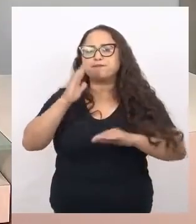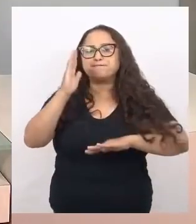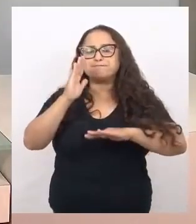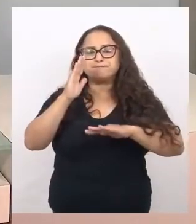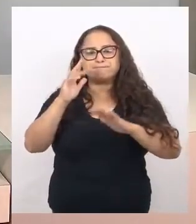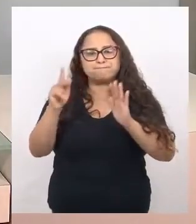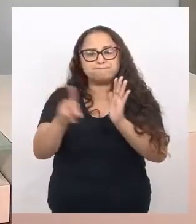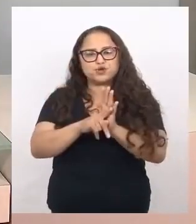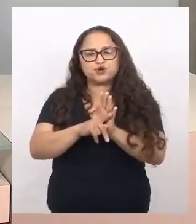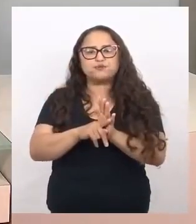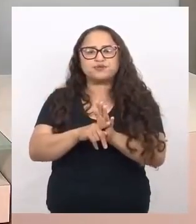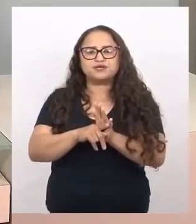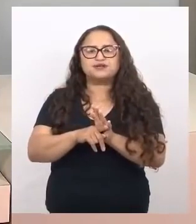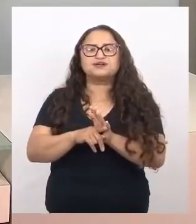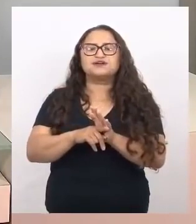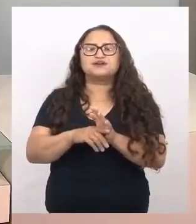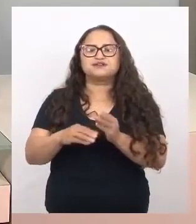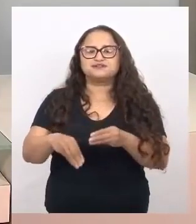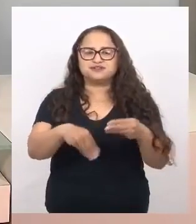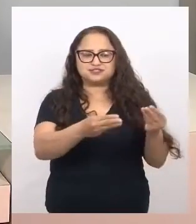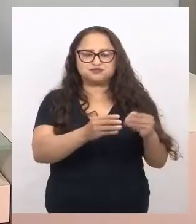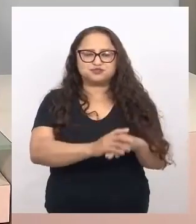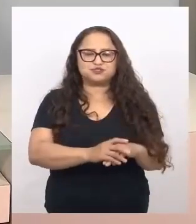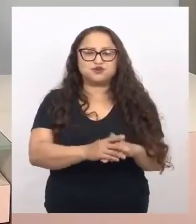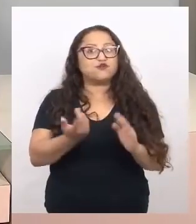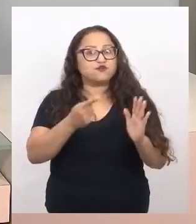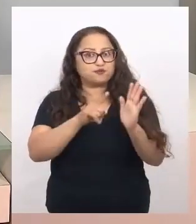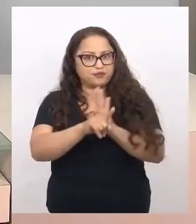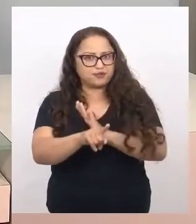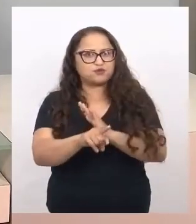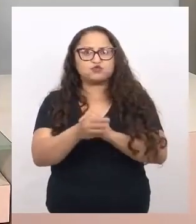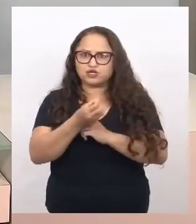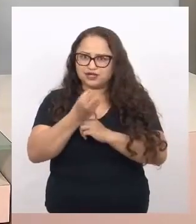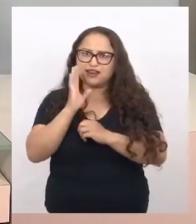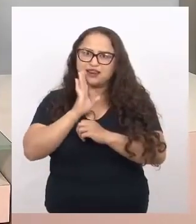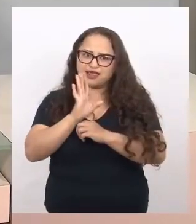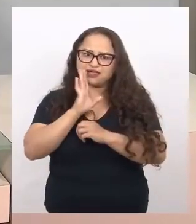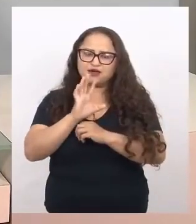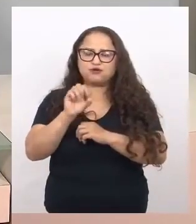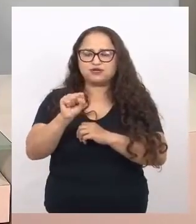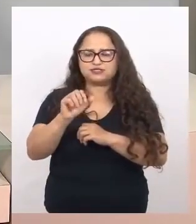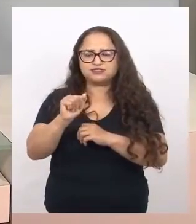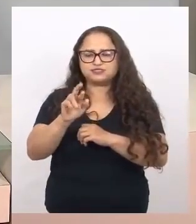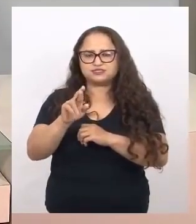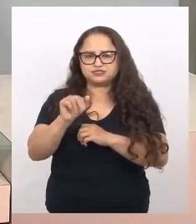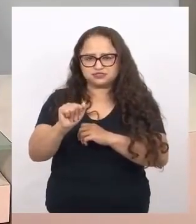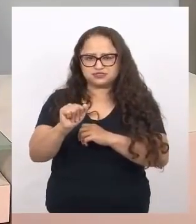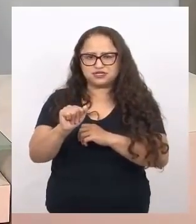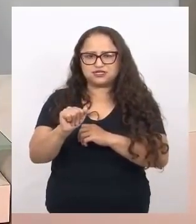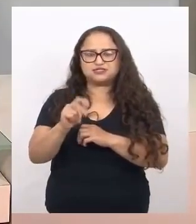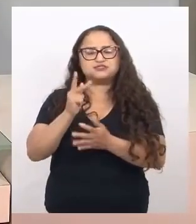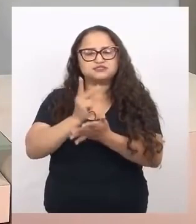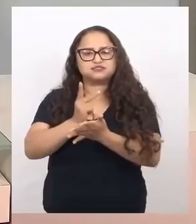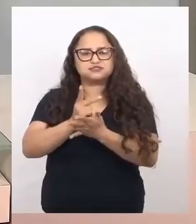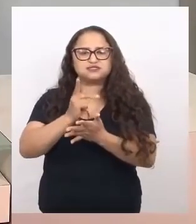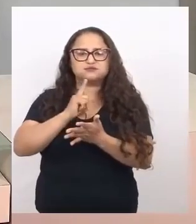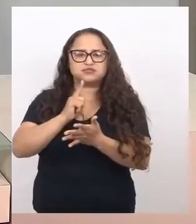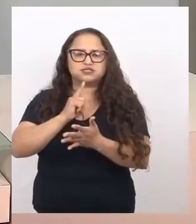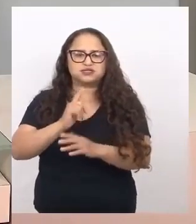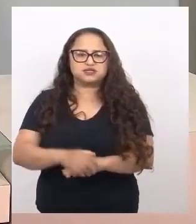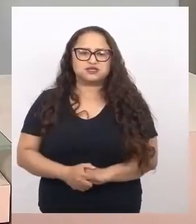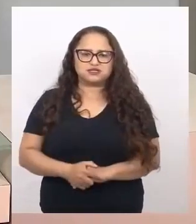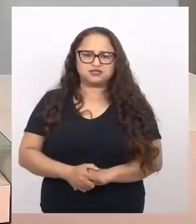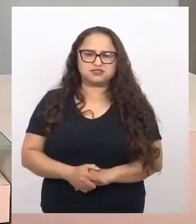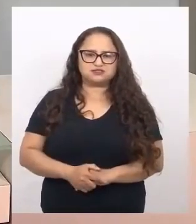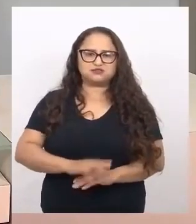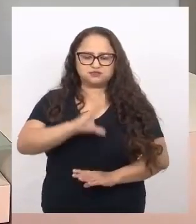é uma bela pergunta. Eu vou até pegar o nome da pessoa que fez a pergunta. Foi a Sara, mas essa pergunta apareceu bastante. Eu vi que as pessoas estavam